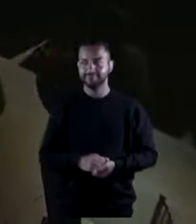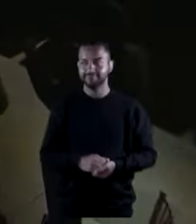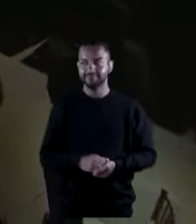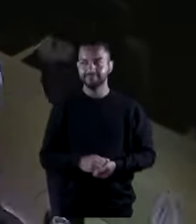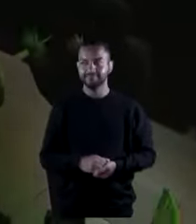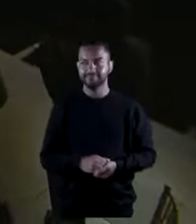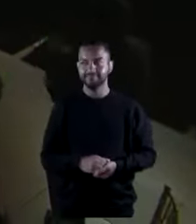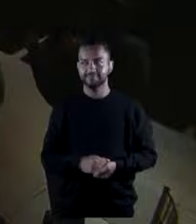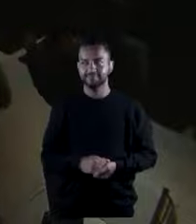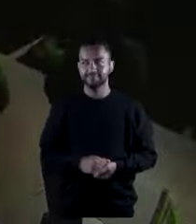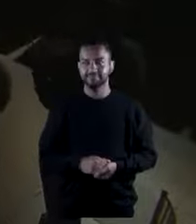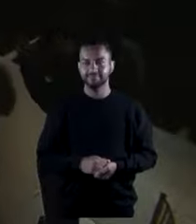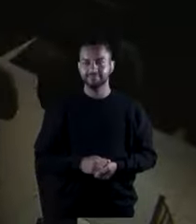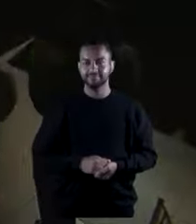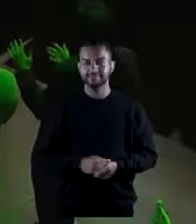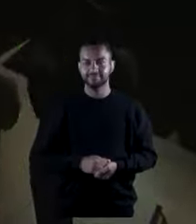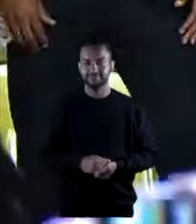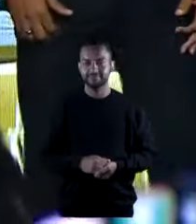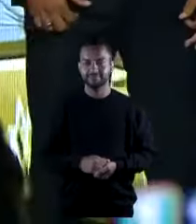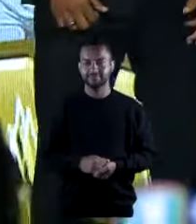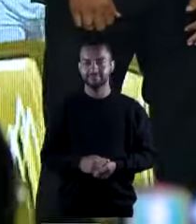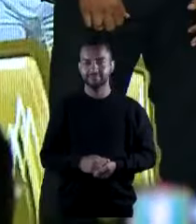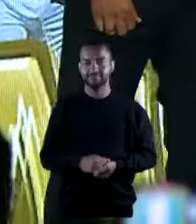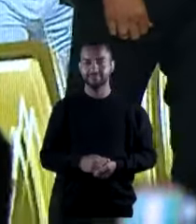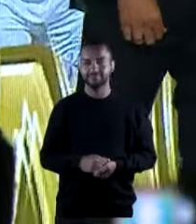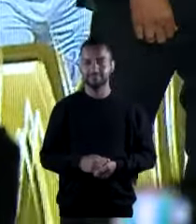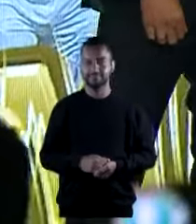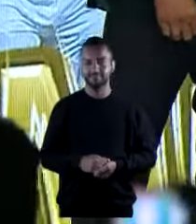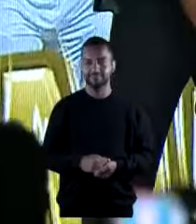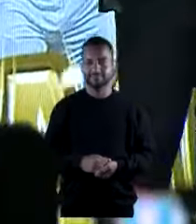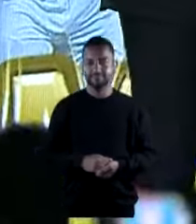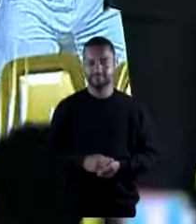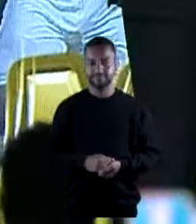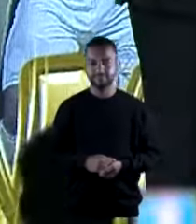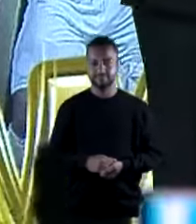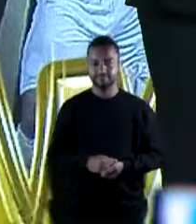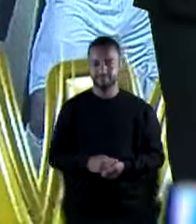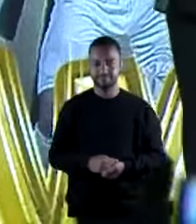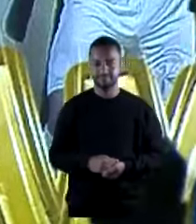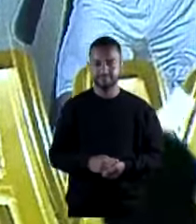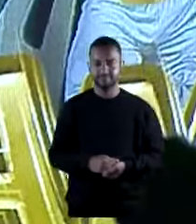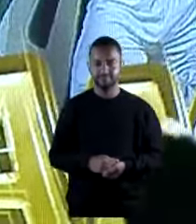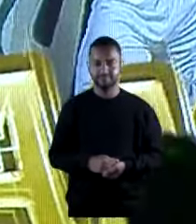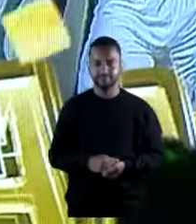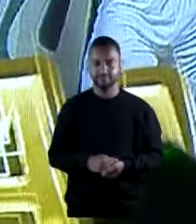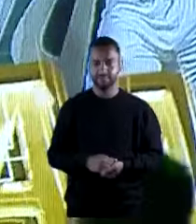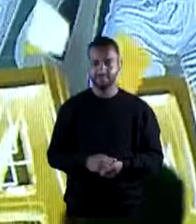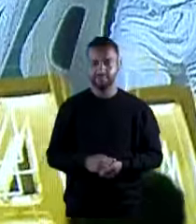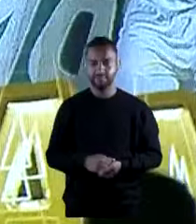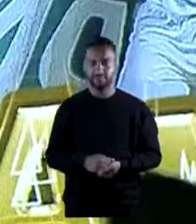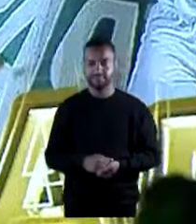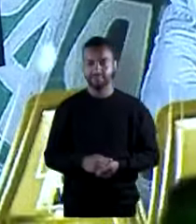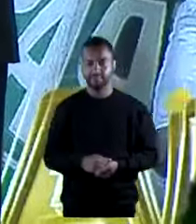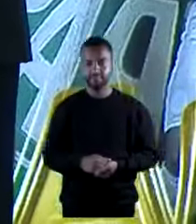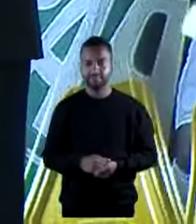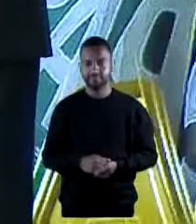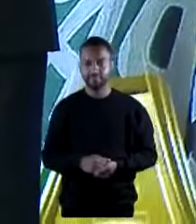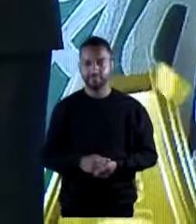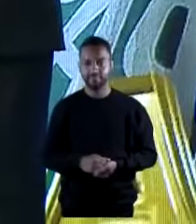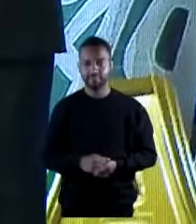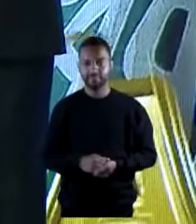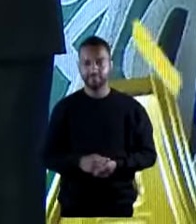Defesa. Olá, de novo, tudo bem? Parabéns. Linha atacante de raça, torcida